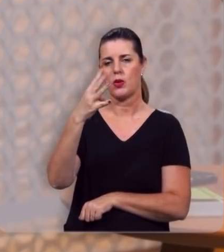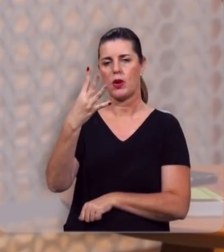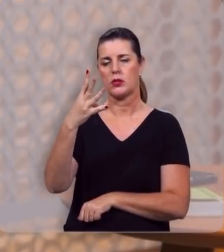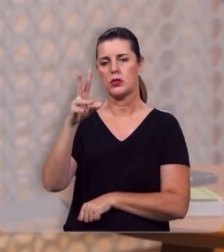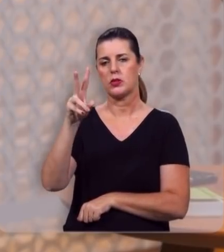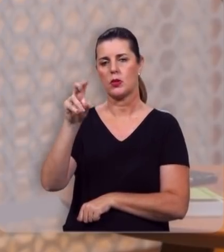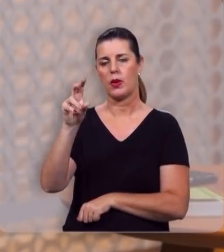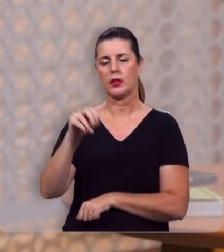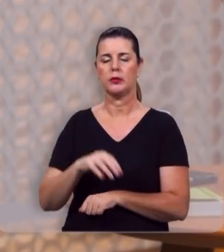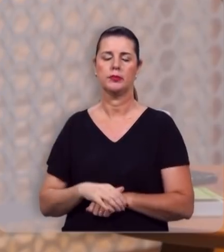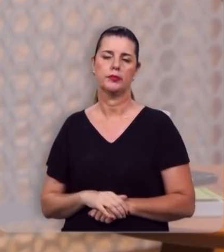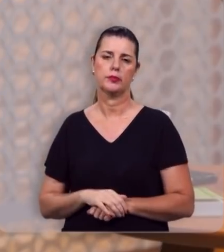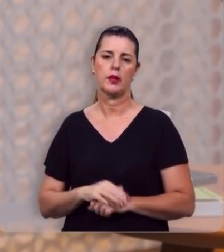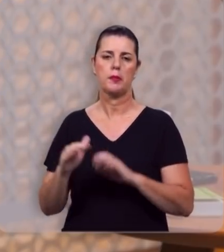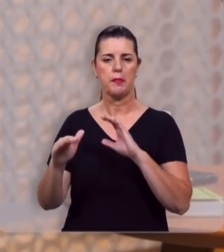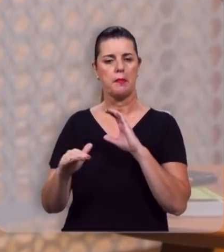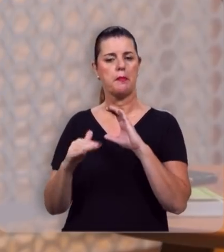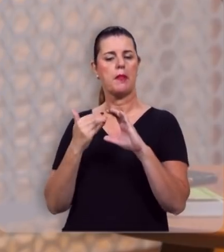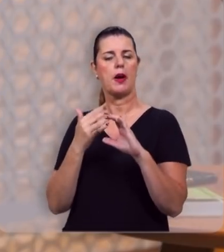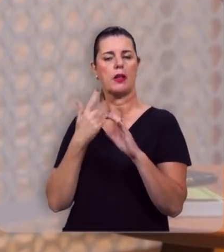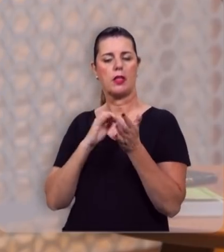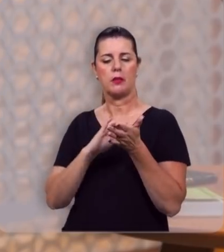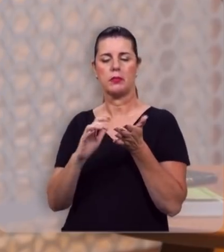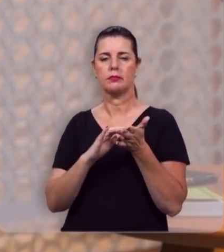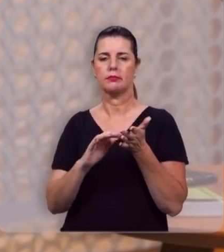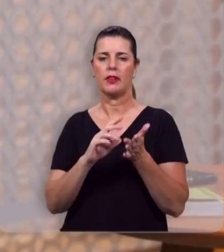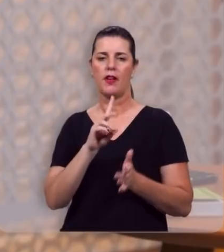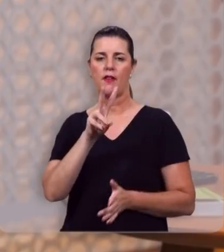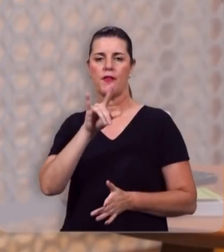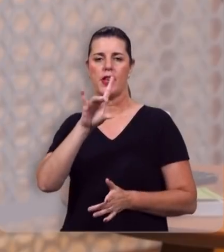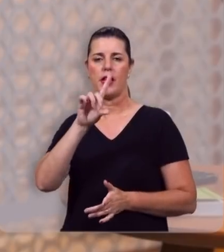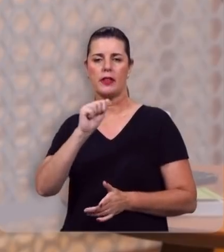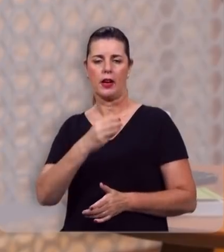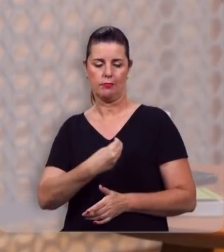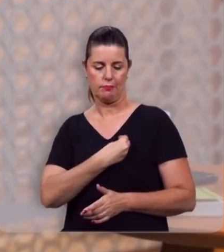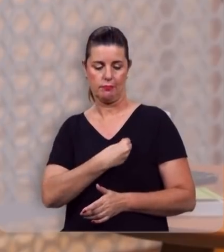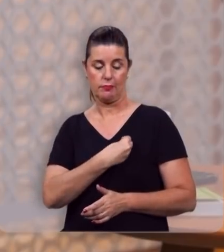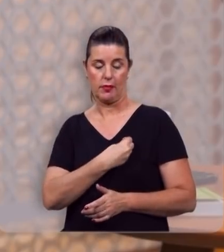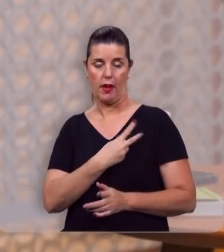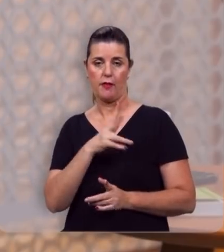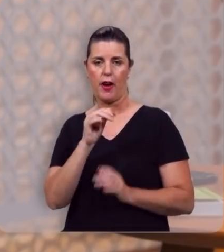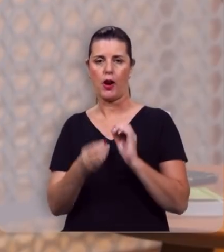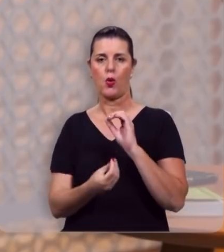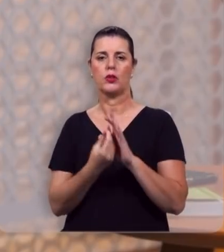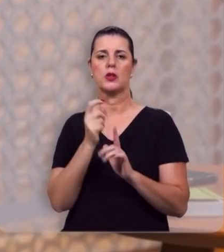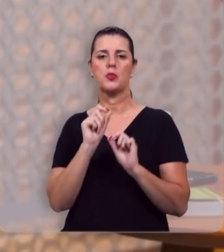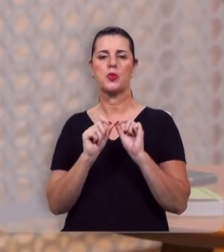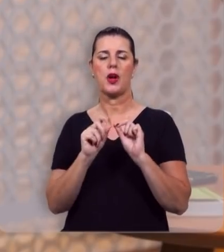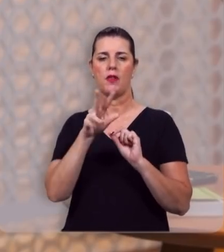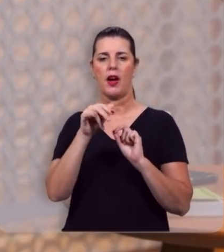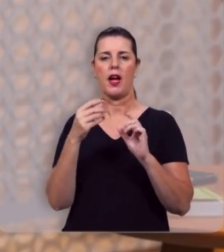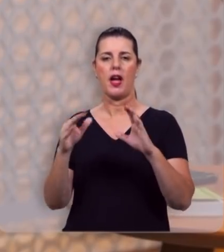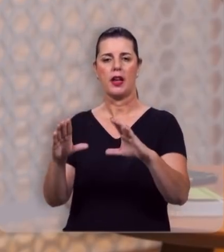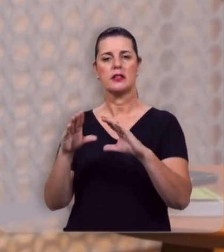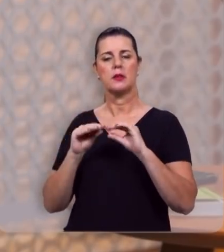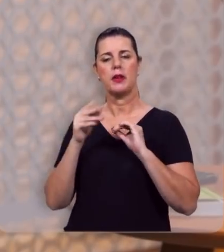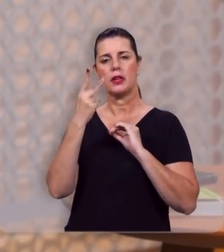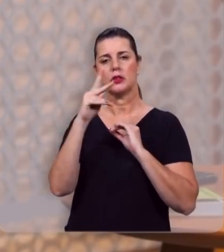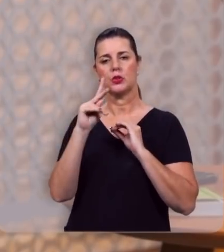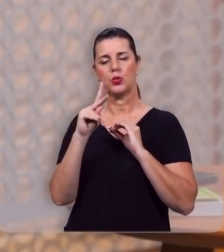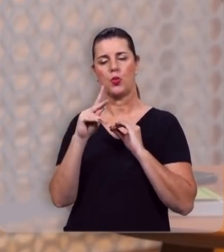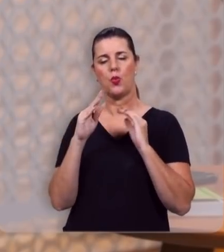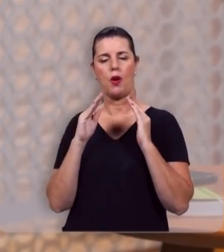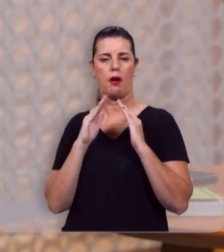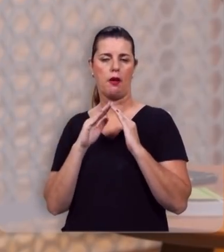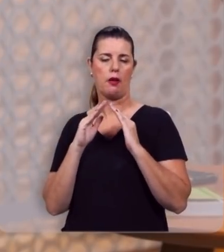18 94 50. Você vai digitar a palavra vida e sabe o que vai acontecer? Você vai receber